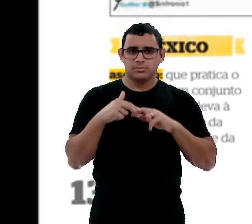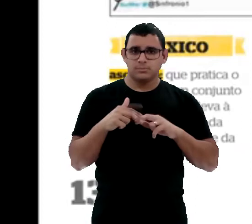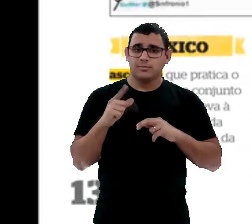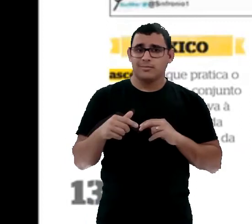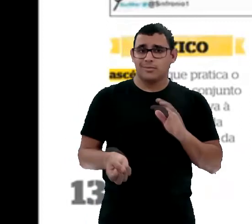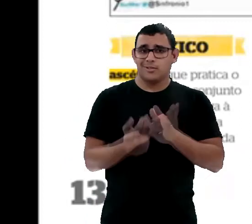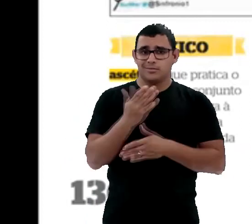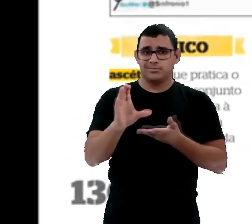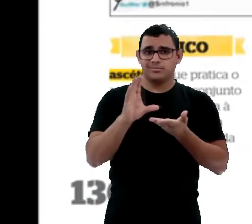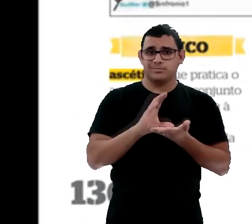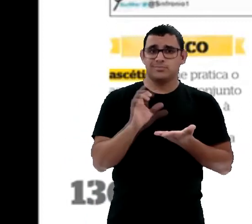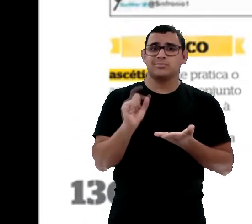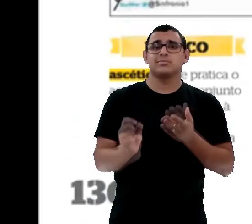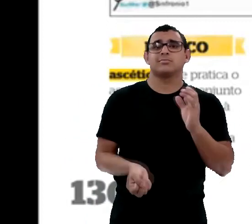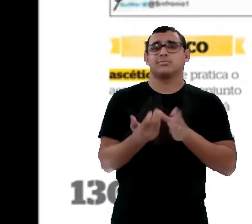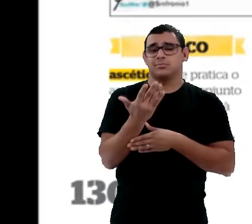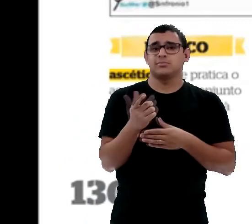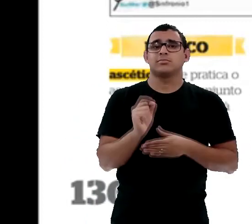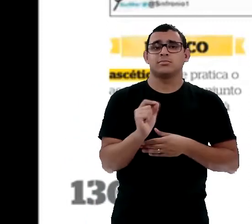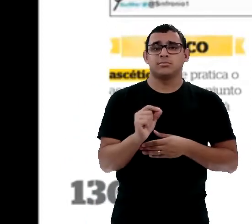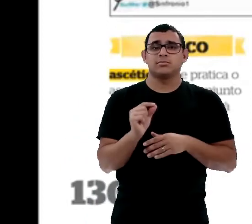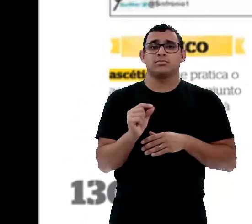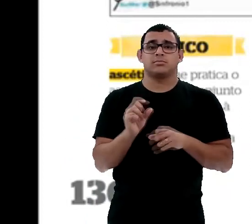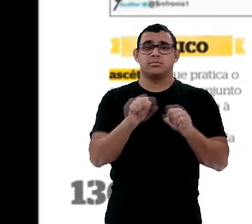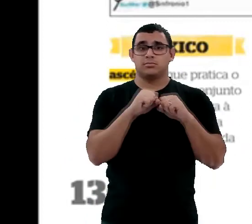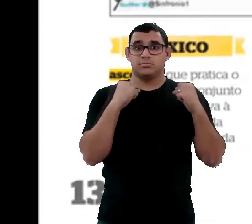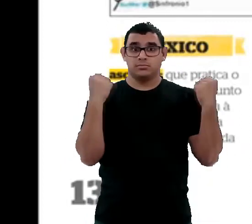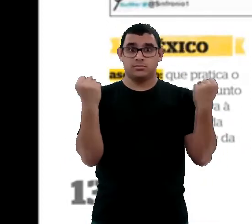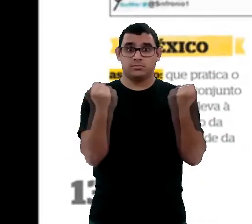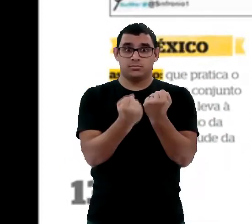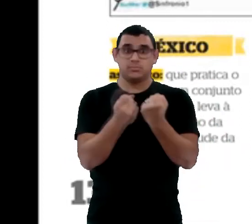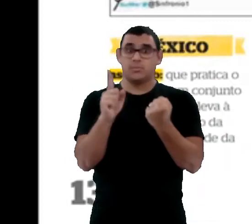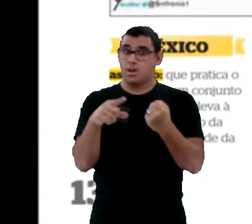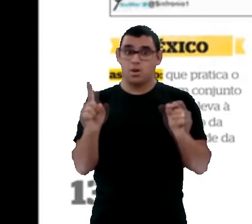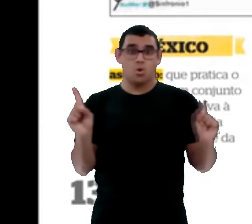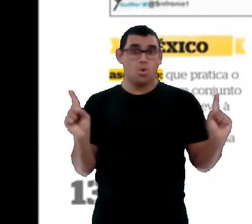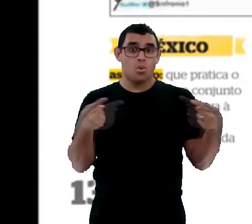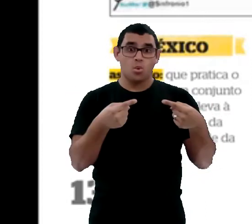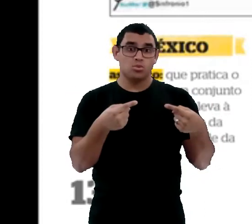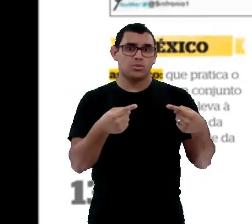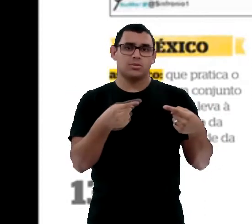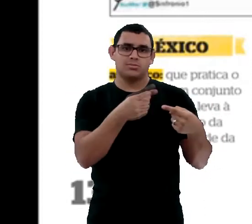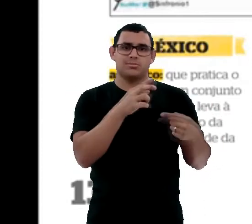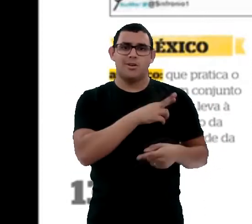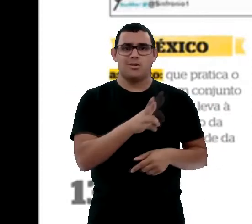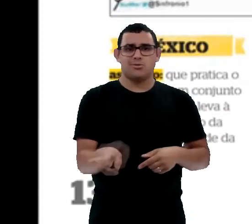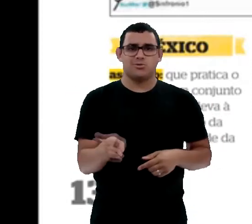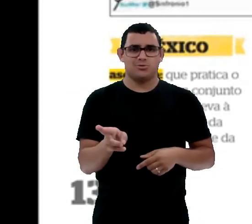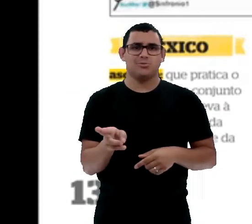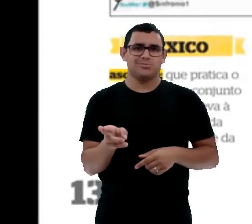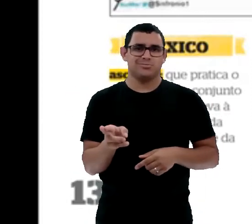que pregam isso. Então não há mais essa ligação do capitalismo com religião como havia antes. Talvez por isso, no início do